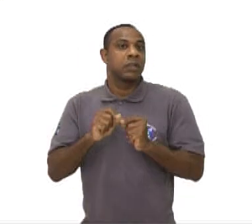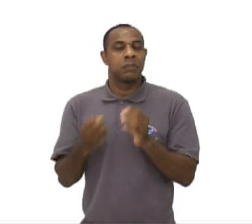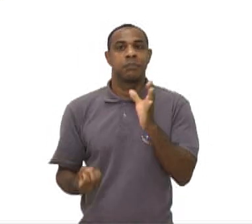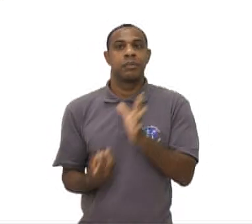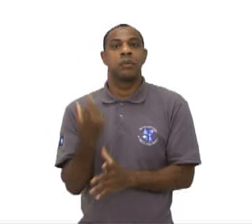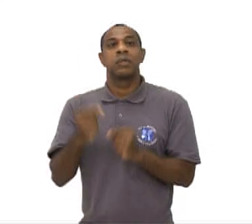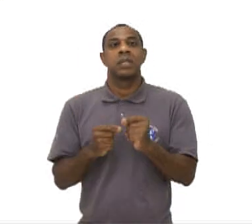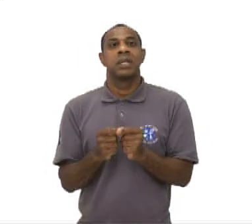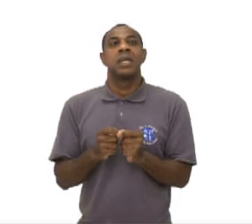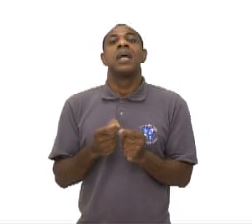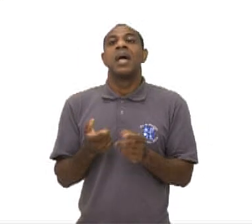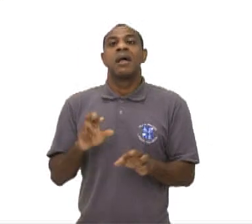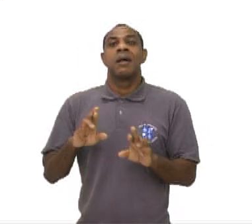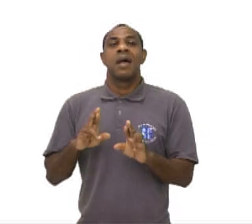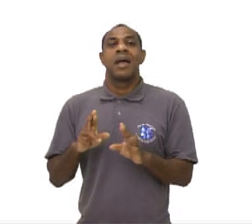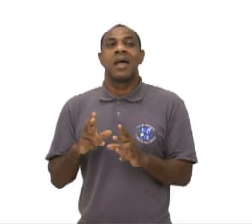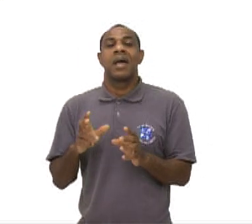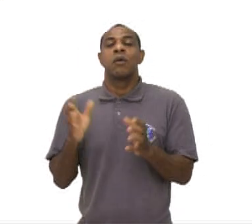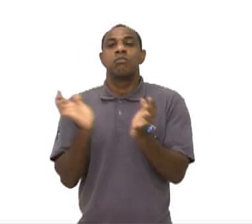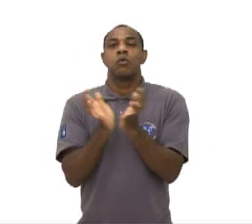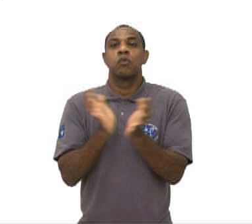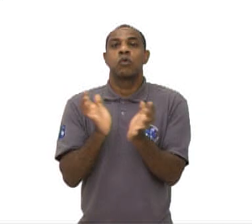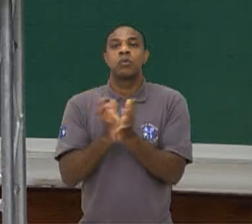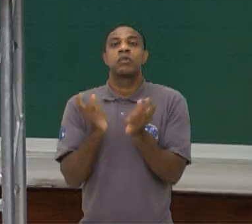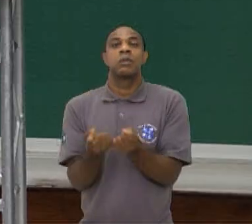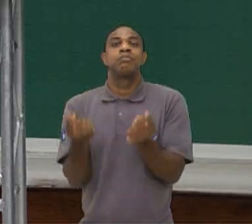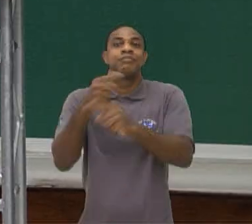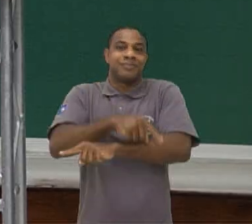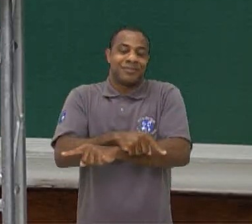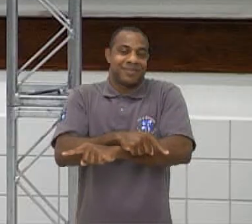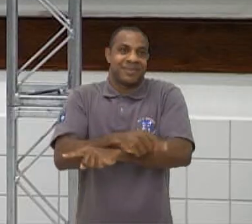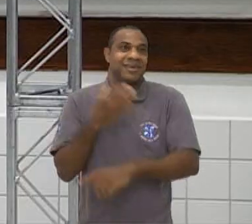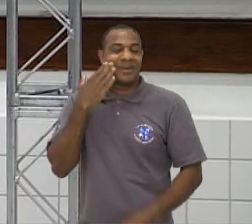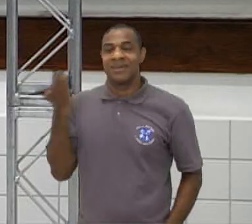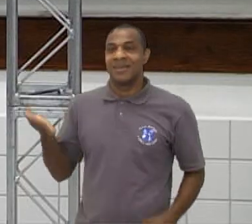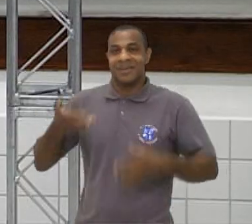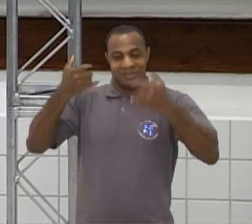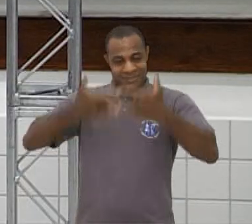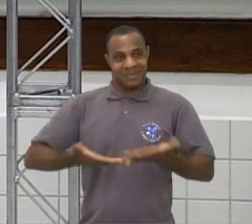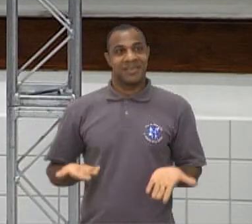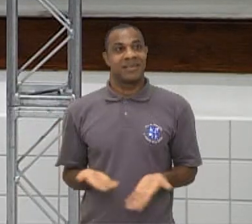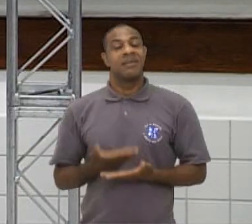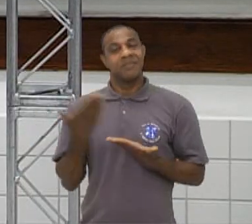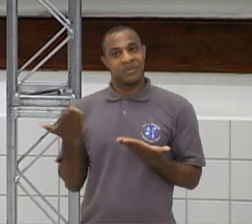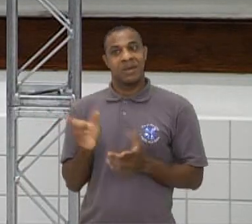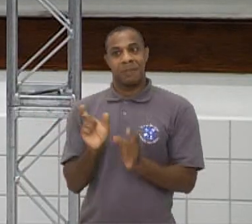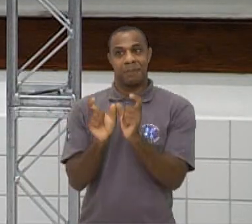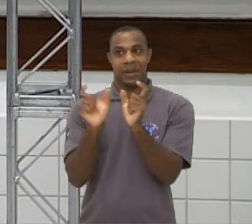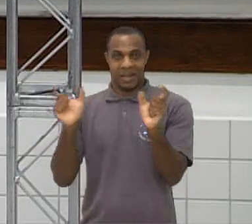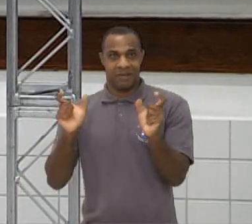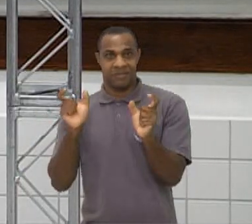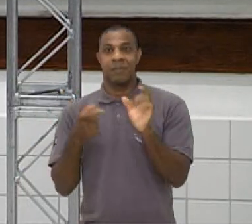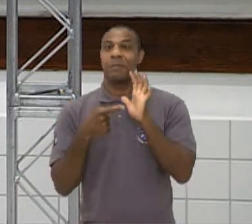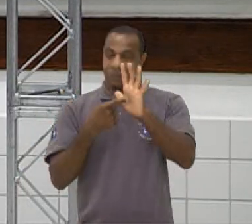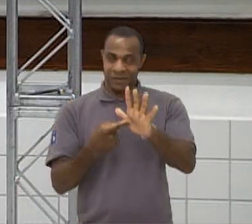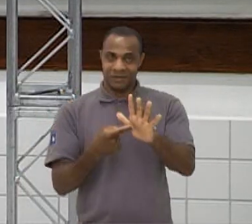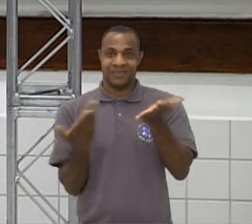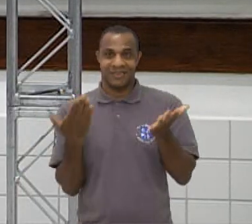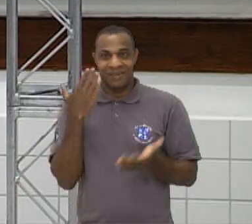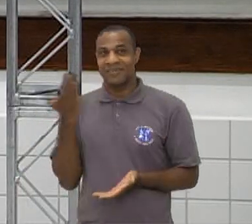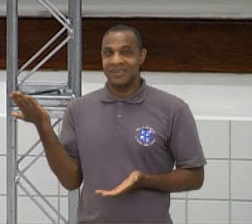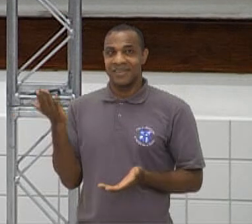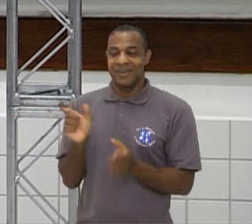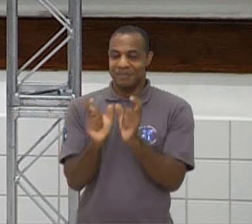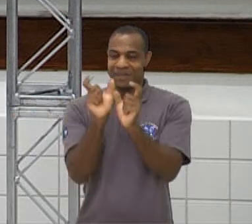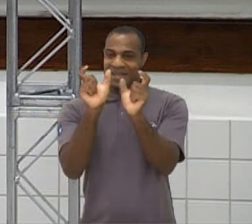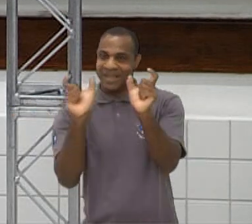classe antagônica a ela, a classe trabalhadora ou proletariado. Foi o que eu expliquei até aqui. Viu como as palavras elas aparecem? Né? Volta e